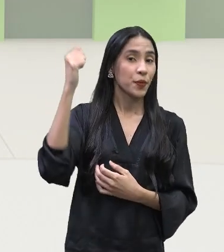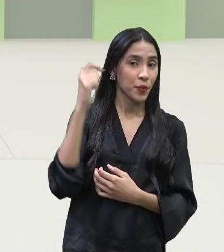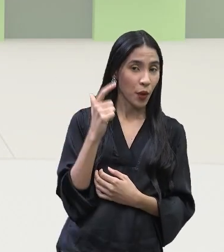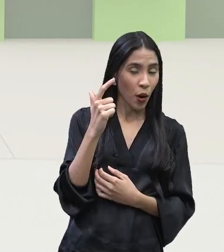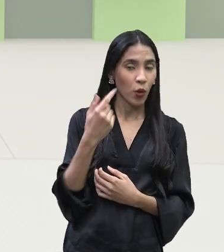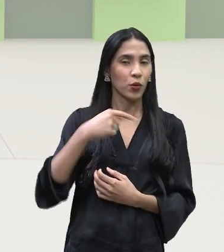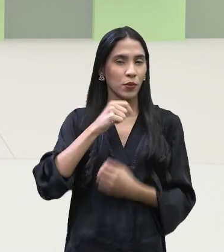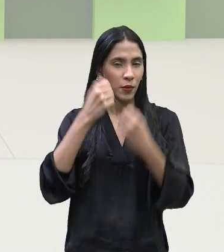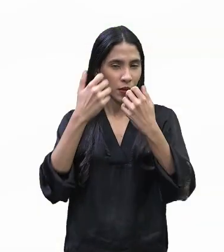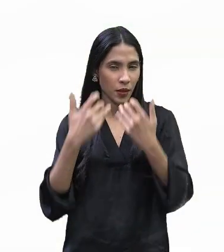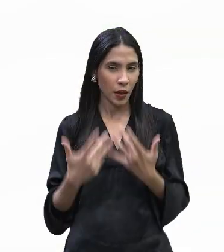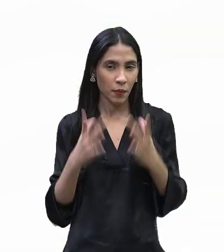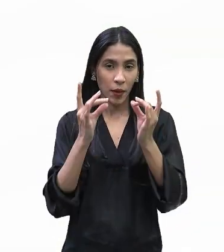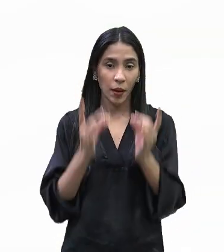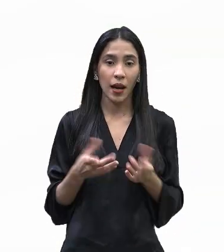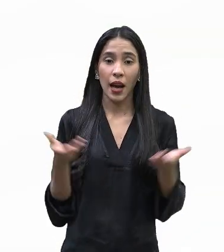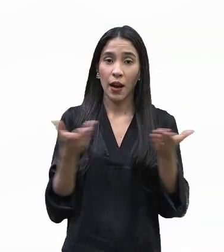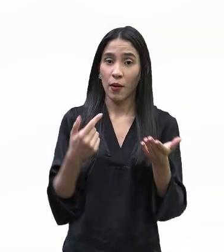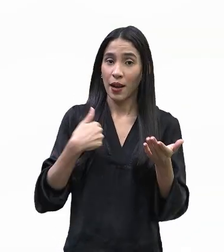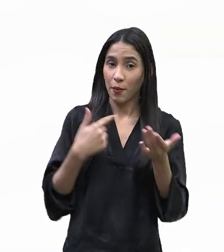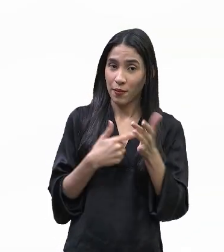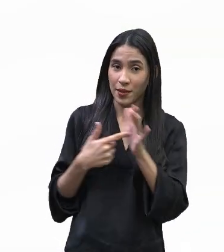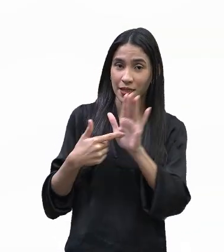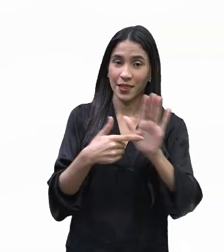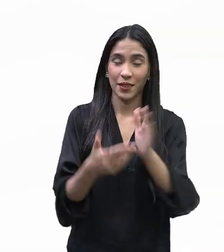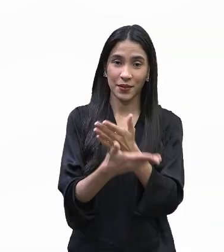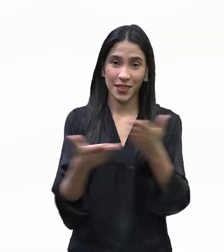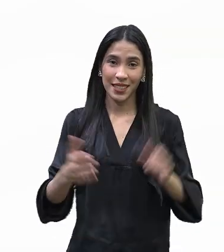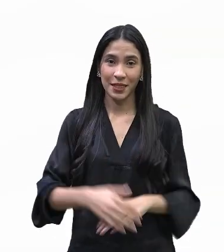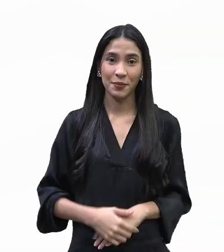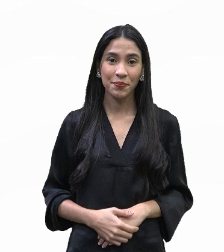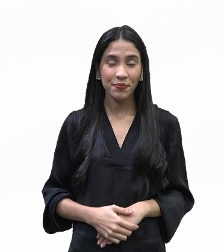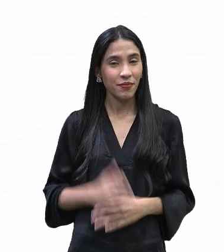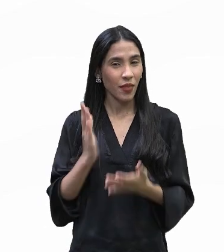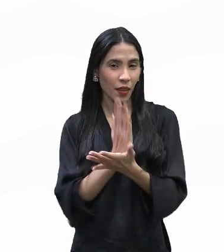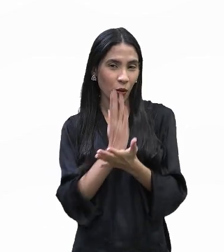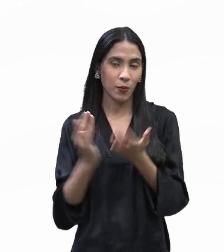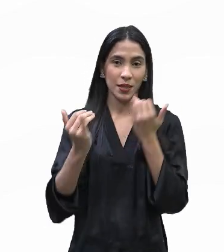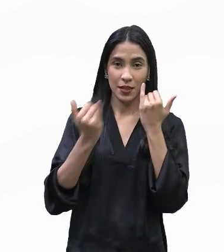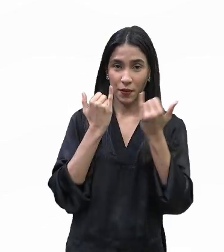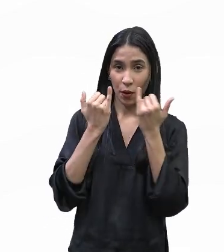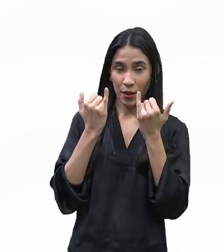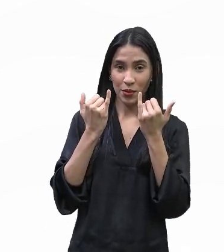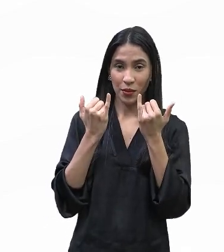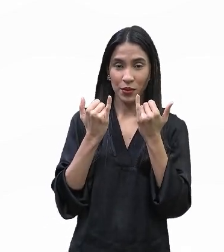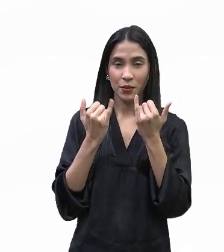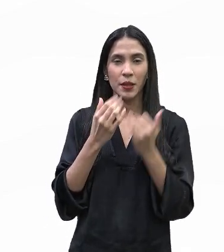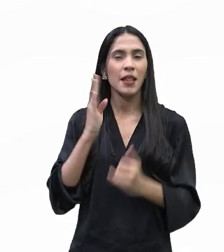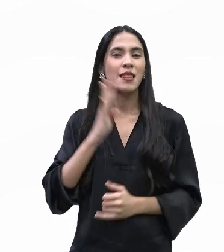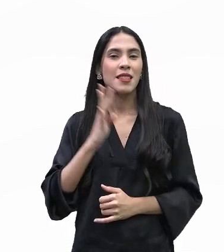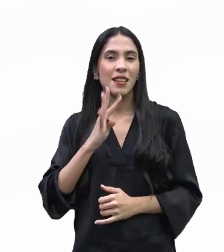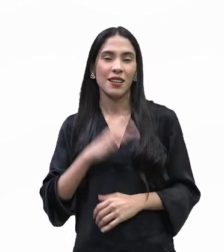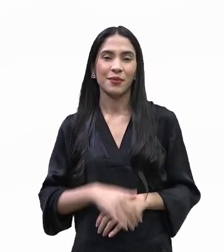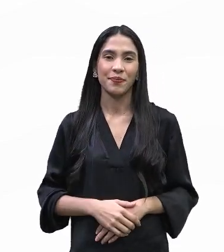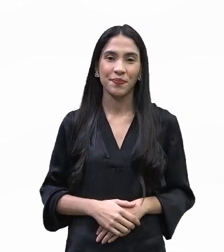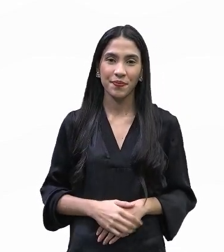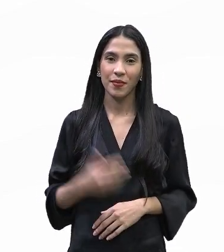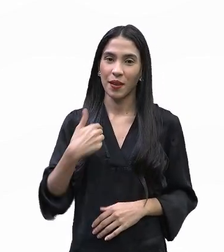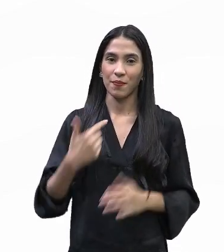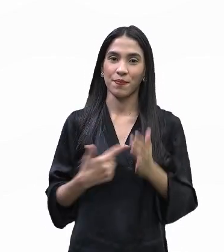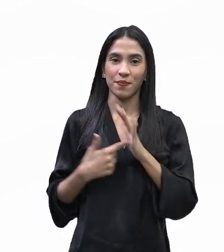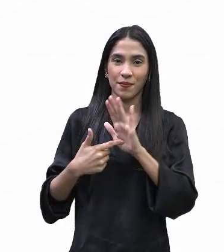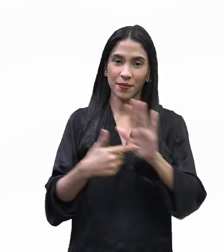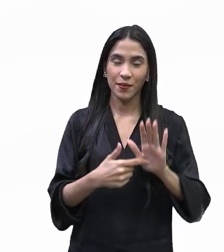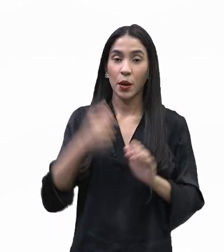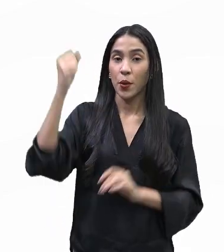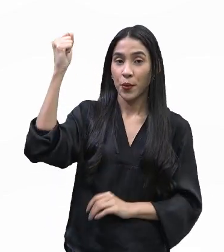falamos bastante do Sol, agora eu quero apresentar para vocês algumas informações, alguns dados bem legais que eu trouxe